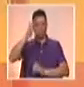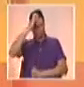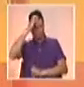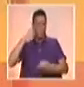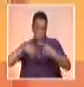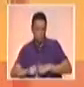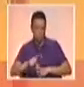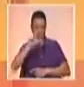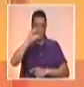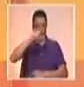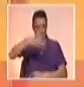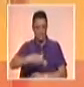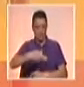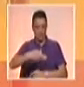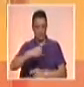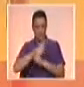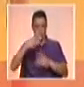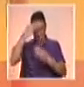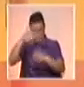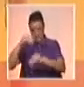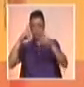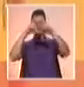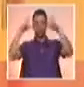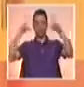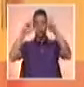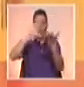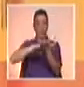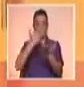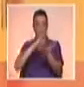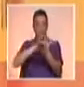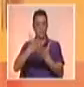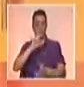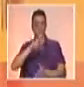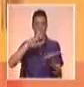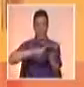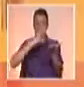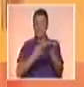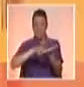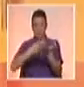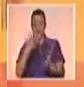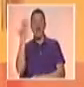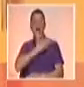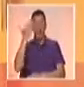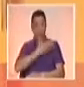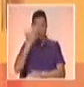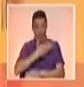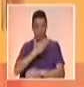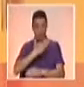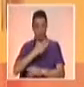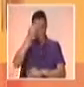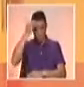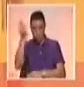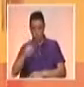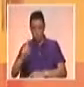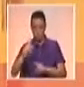a língua, e estamos a falar especificamente do ensino secundário, em que o intérprete pode traduzir a aula, na medida em que a maior parte dos professores das